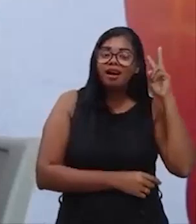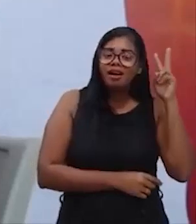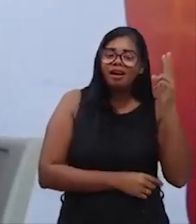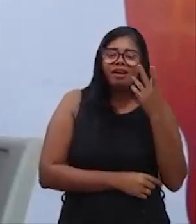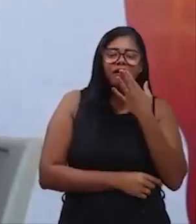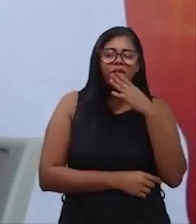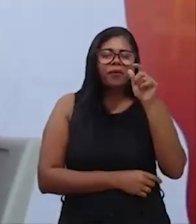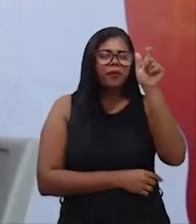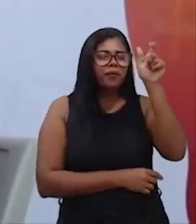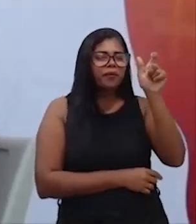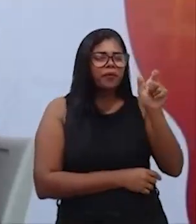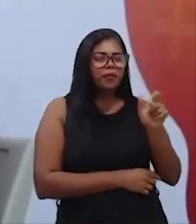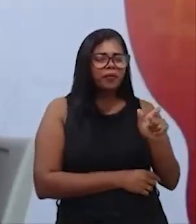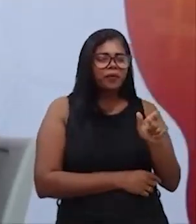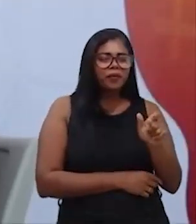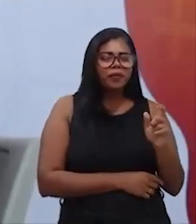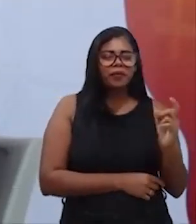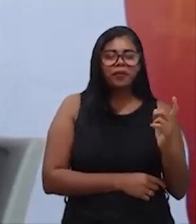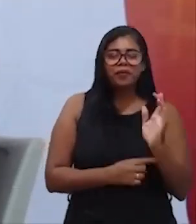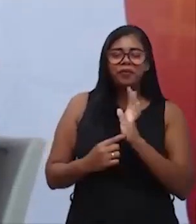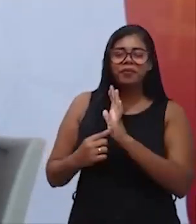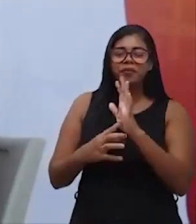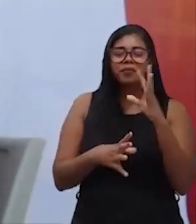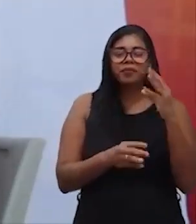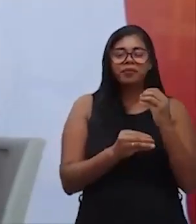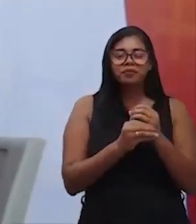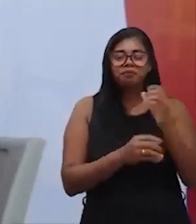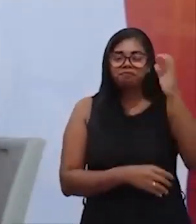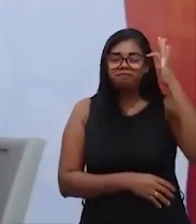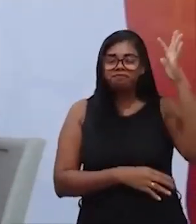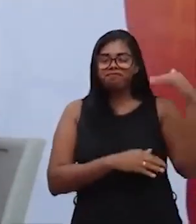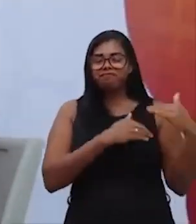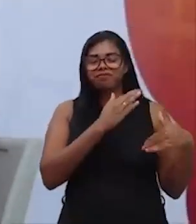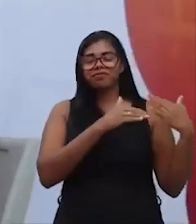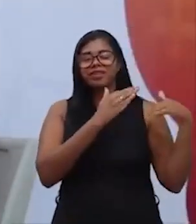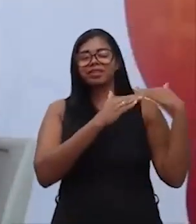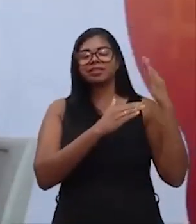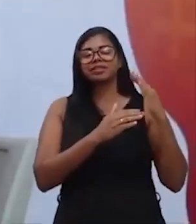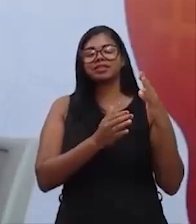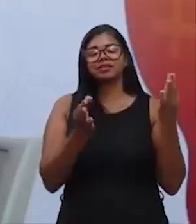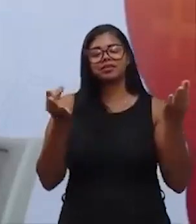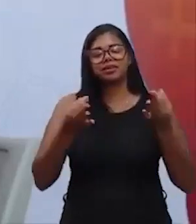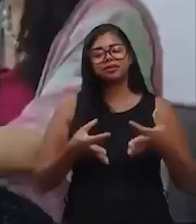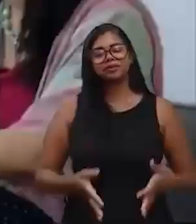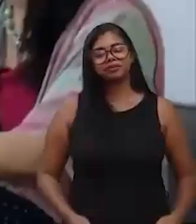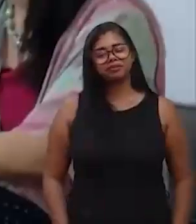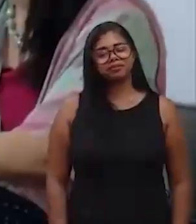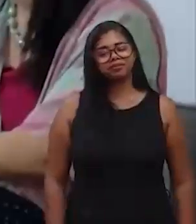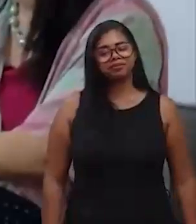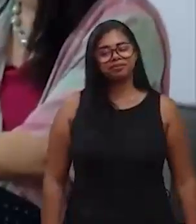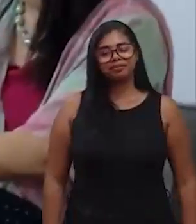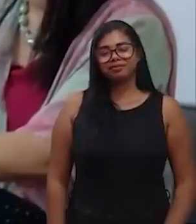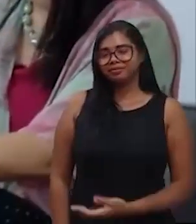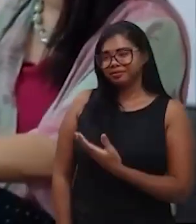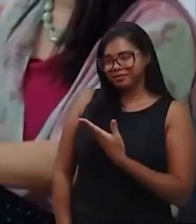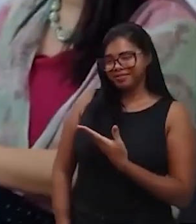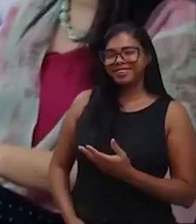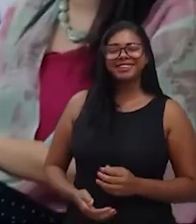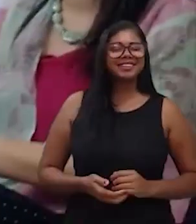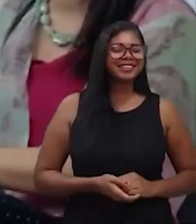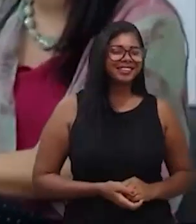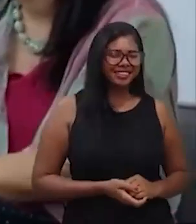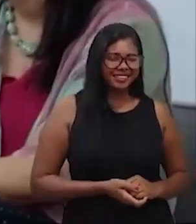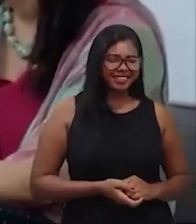cor, um personagem te dá Um insight, super né? insight e tudo se desenvolve. Perfeito. E você, Ana? Muitas coisas.